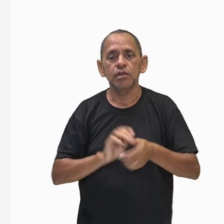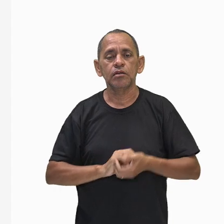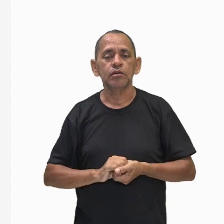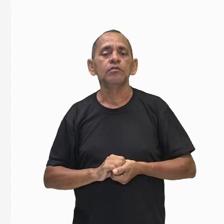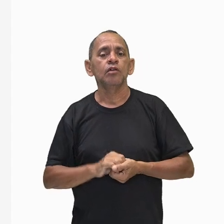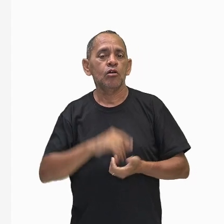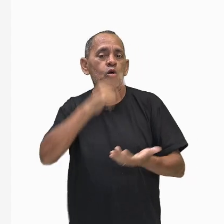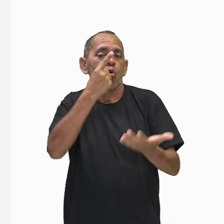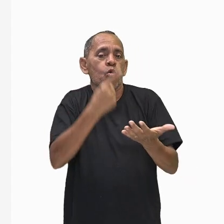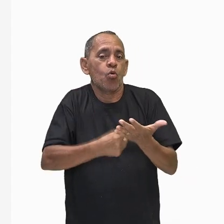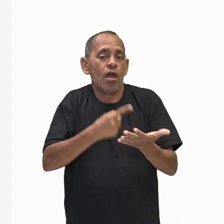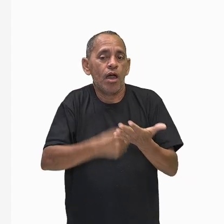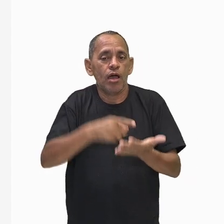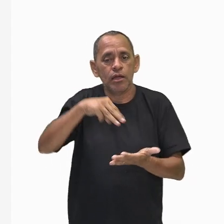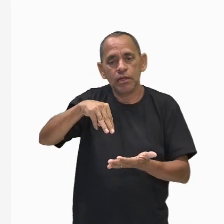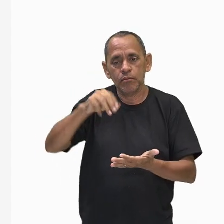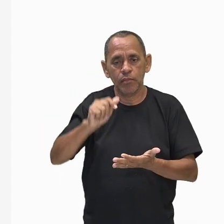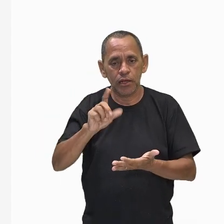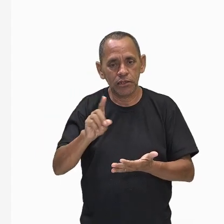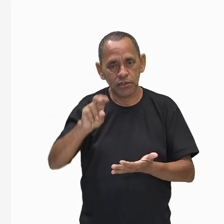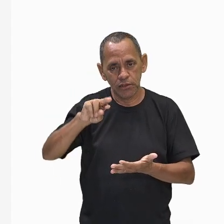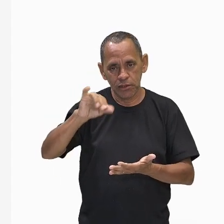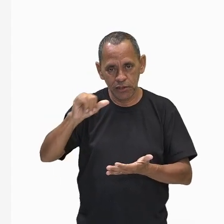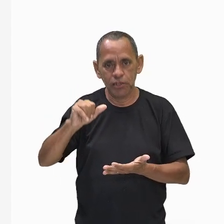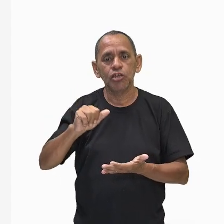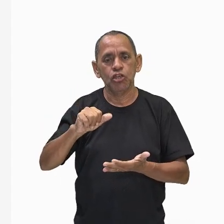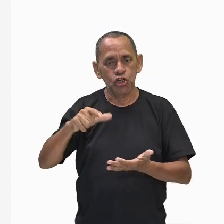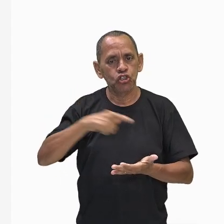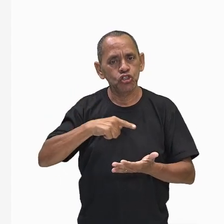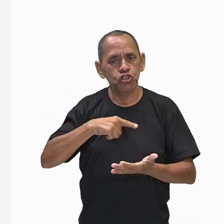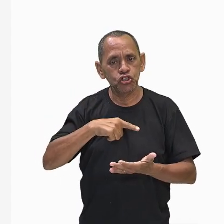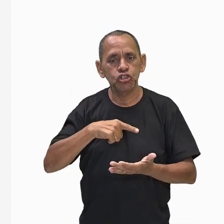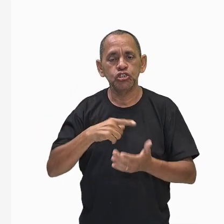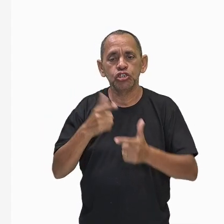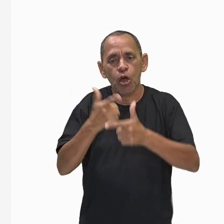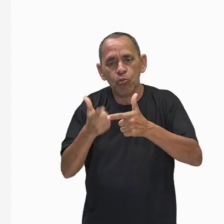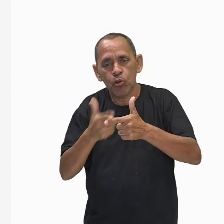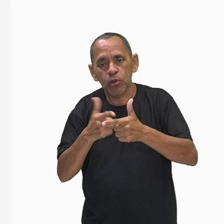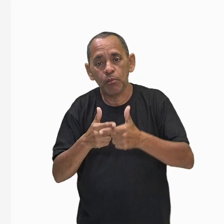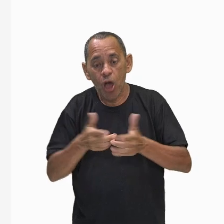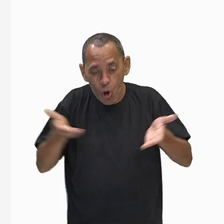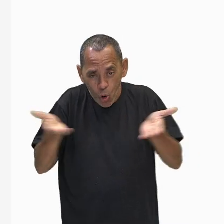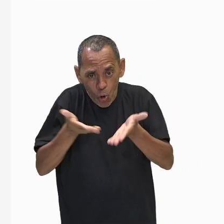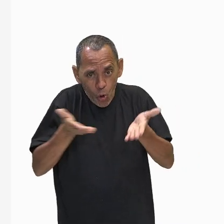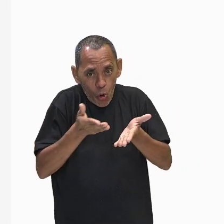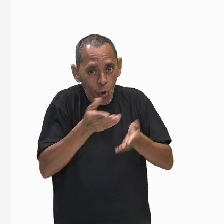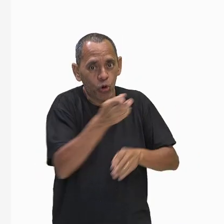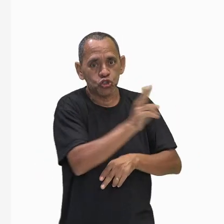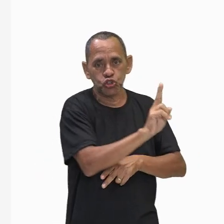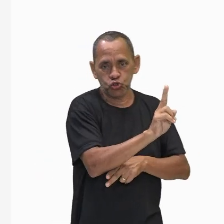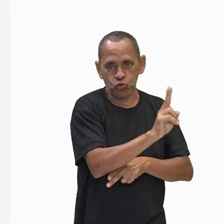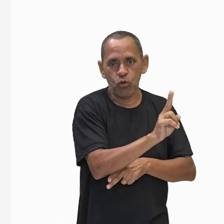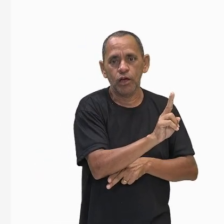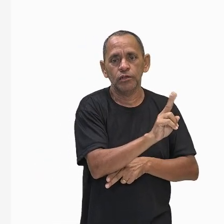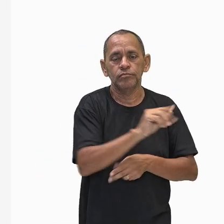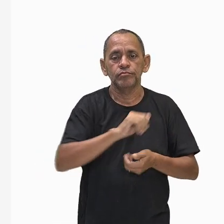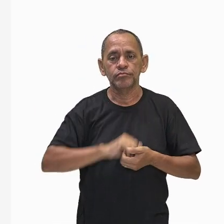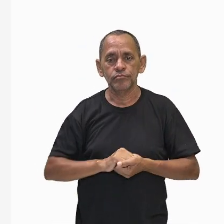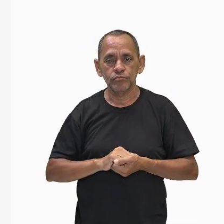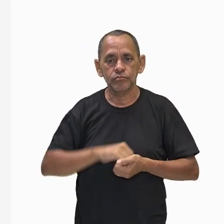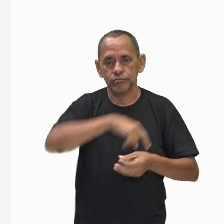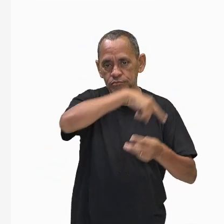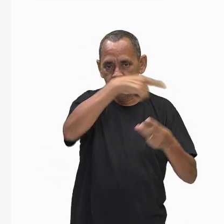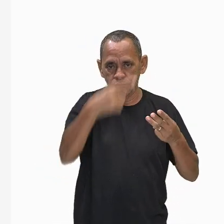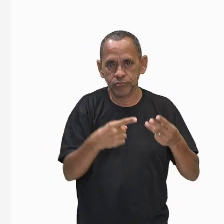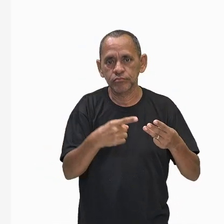que ali existia um certo entrave nessa região onde é hoje o Uruguai, tá, gente? Que já fez parte do território onde hoje é o